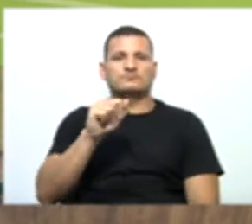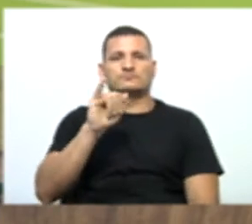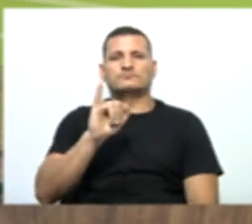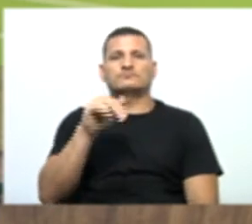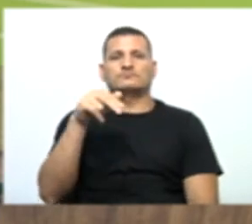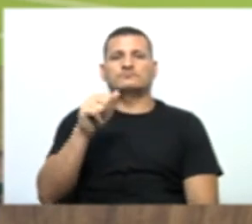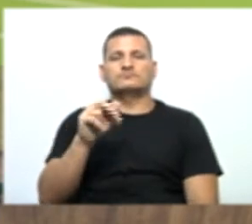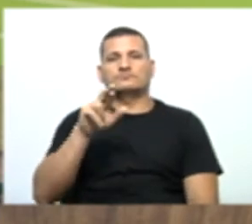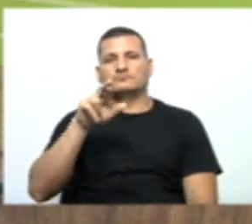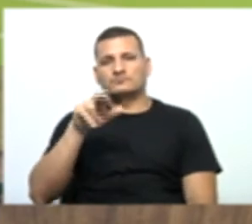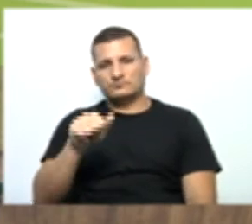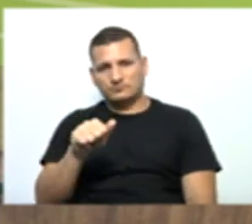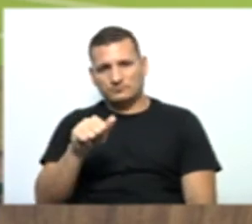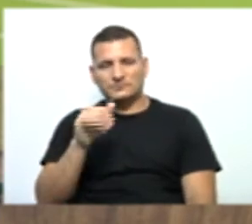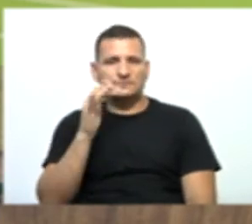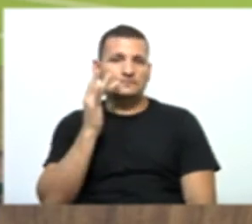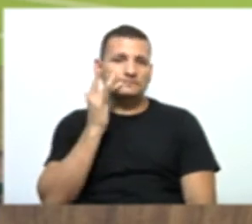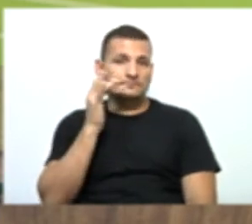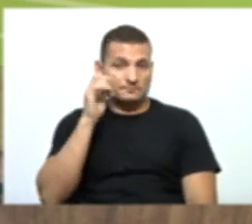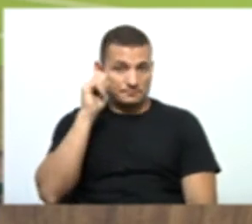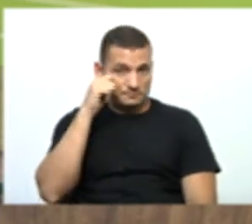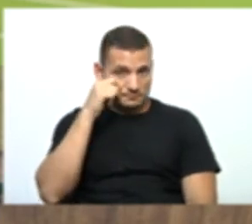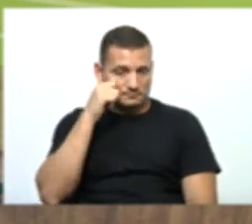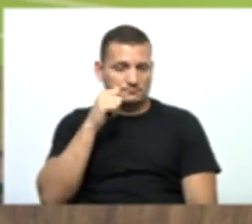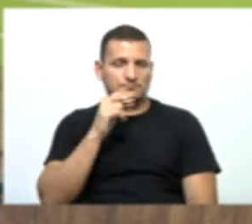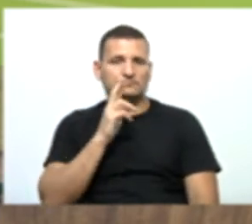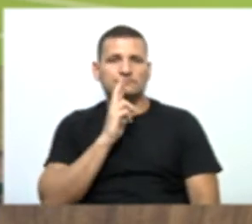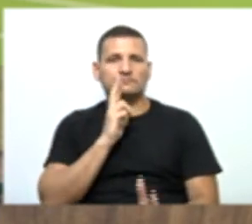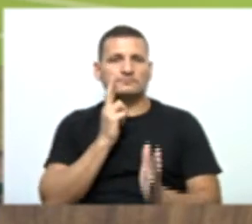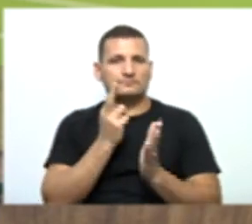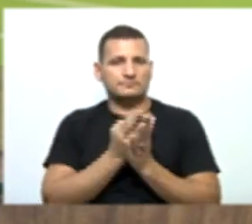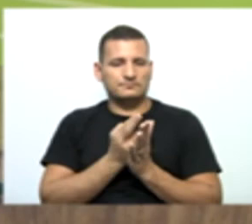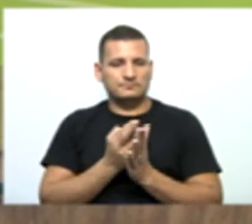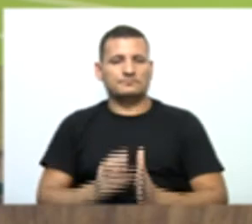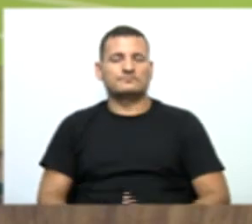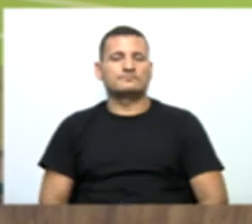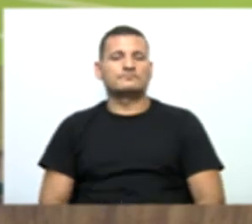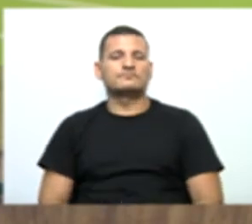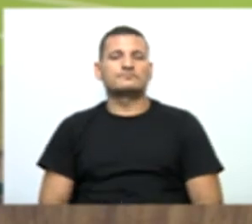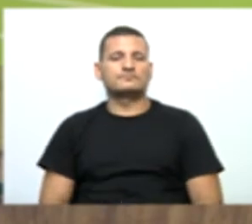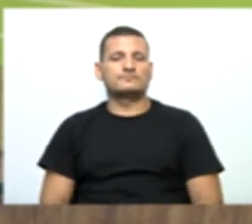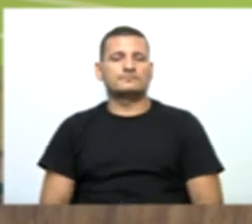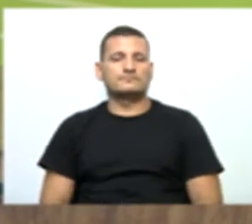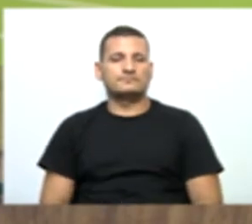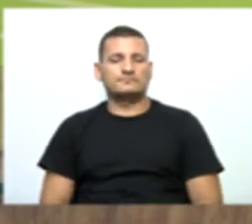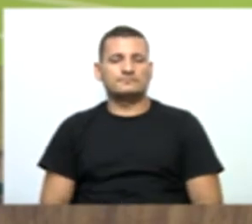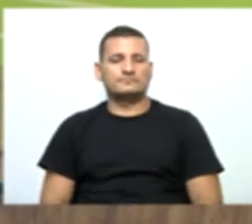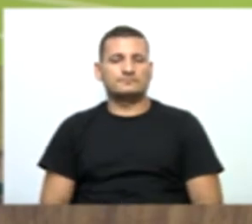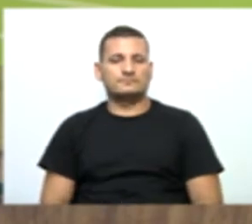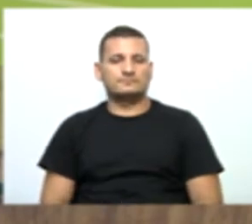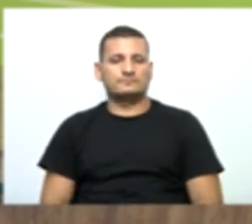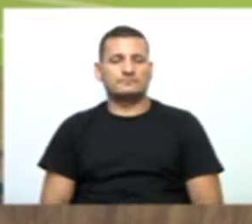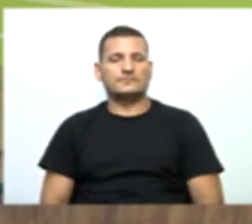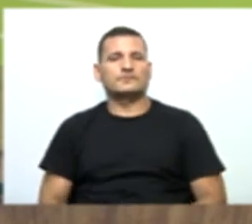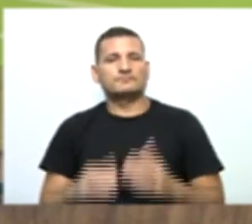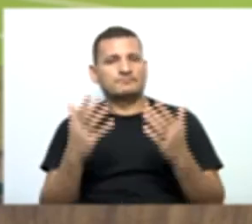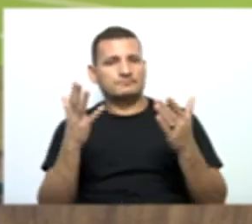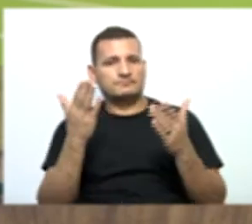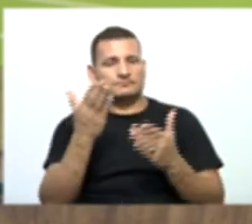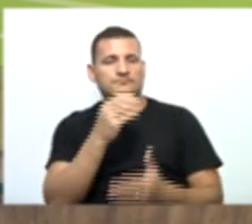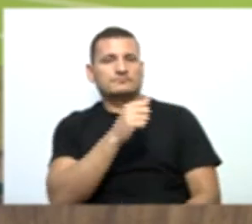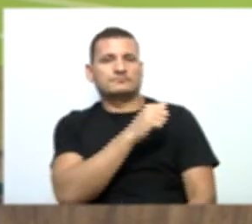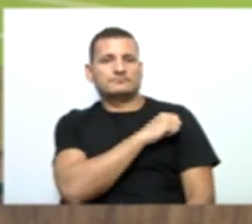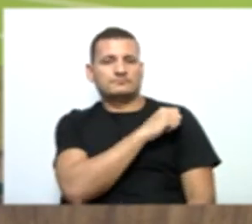de Ouro Preto do Oeste também. Ouro Preto aí com participação total. Parabéns aí aos